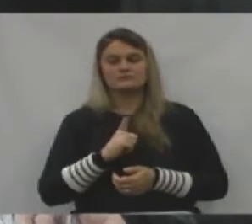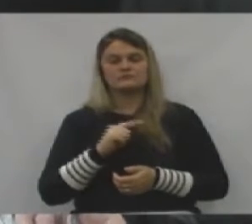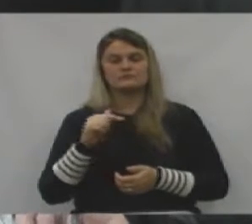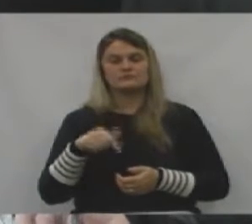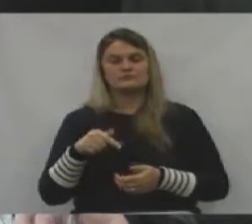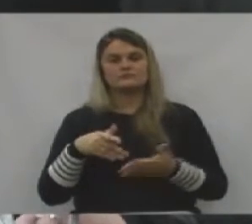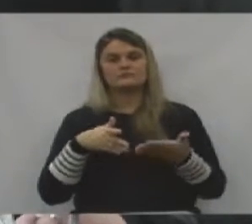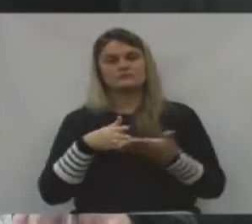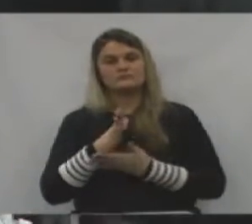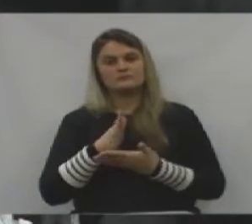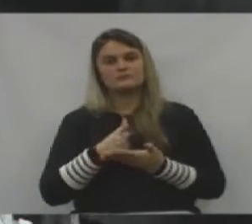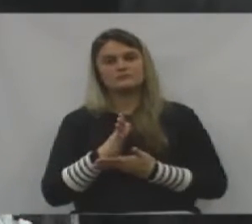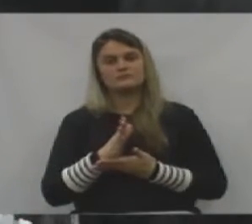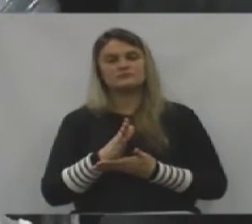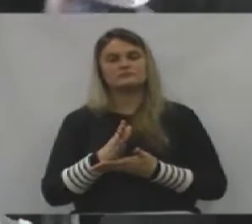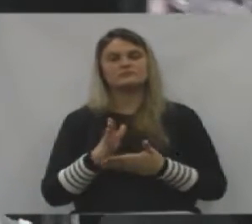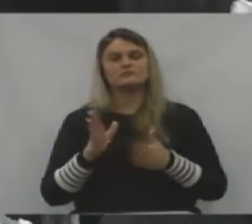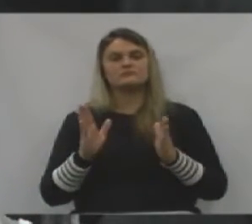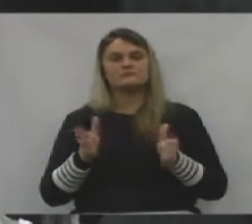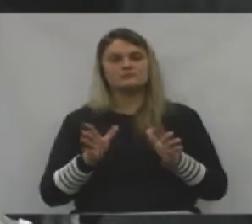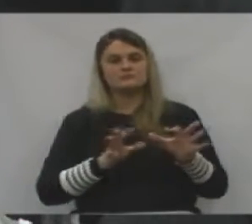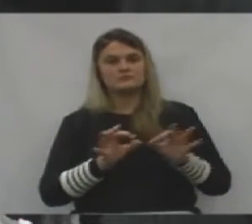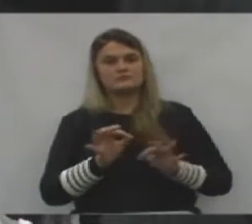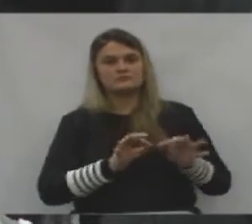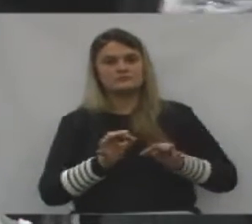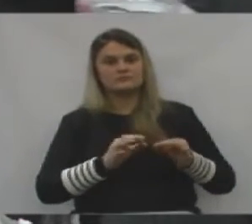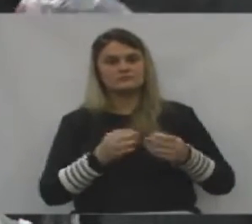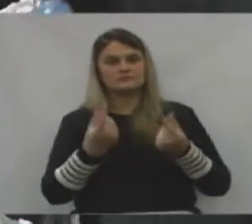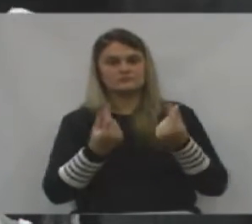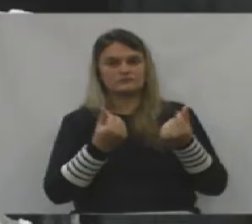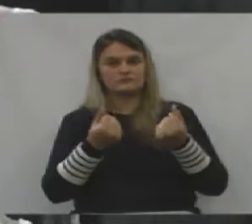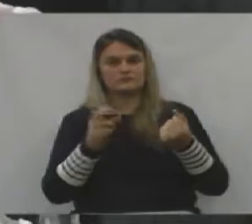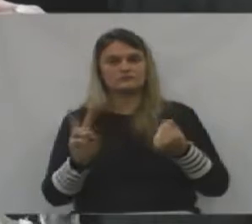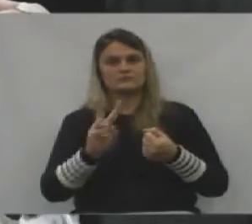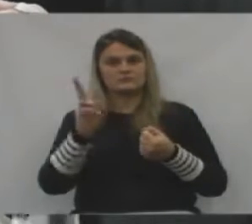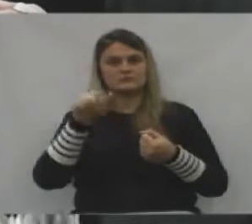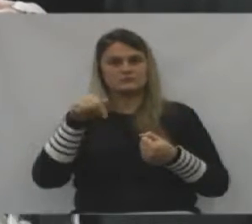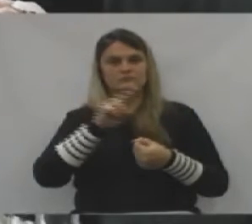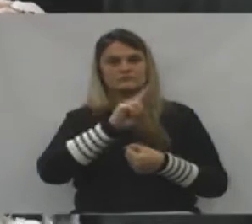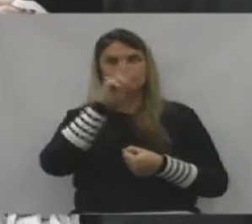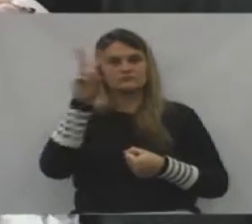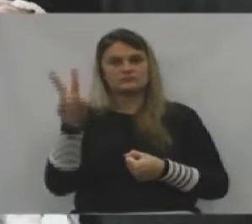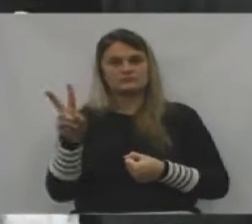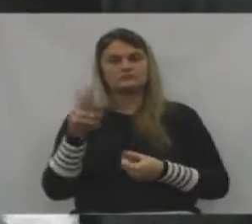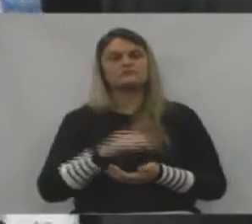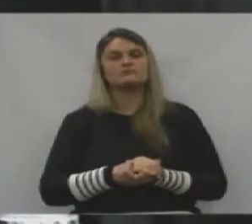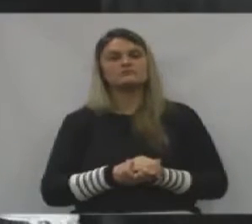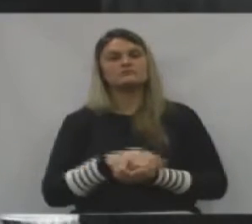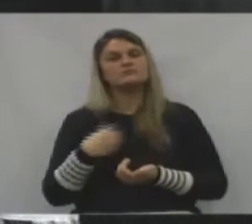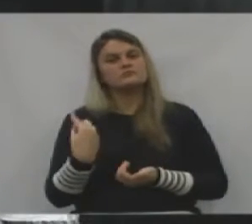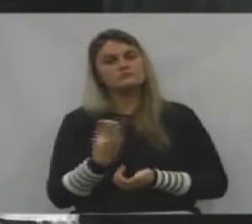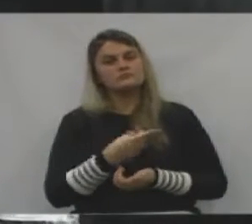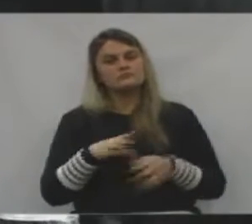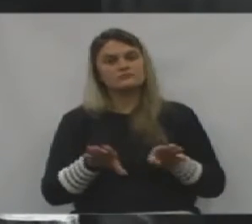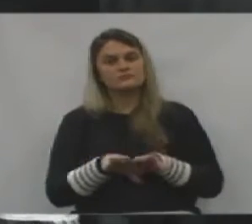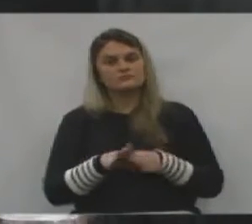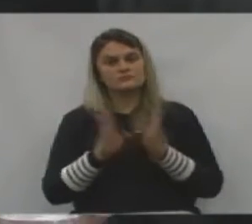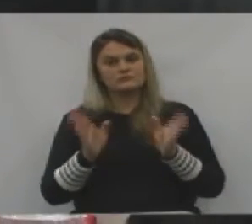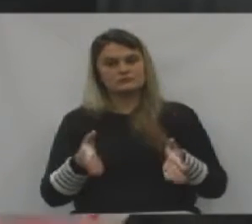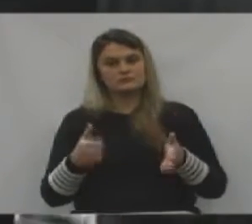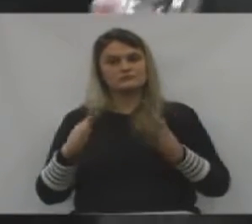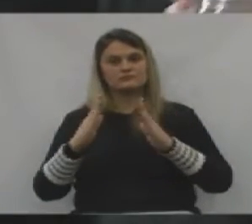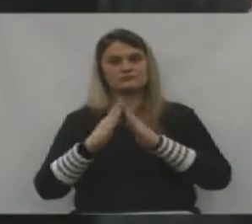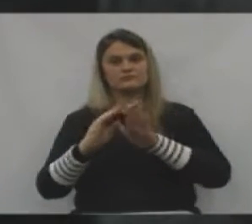né, aprovando e fechando a elaboração do orçamento de União da Vitória, nós também, hoje, o